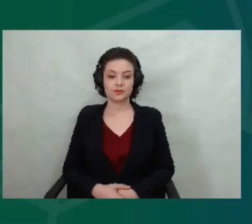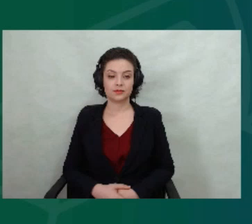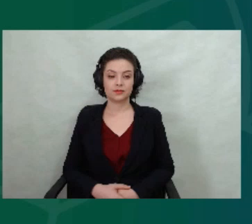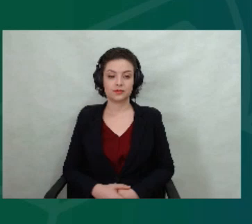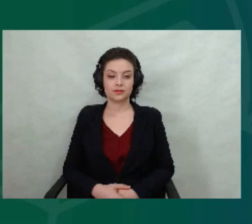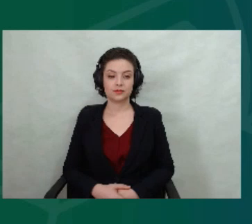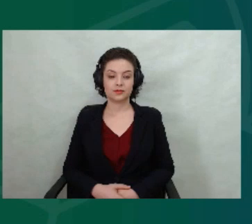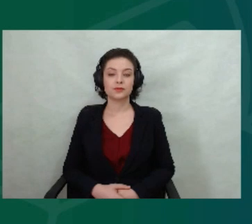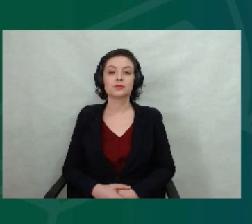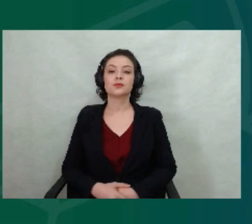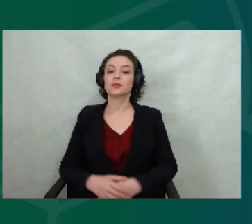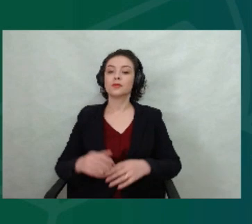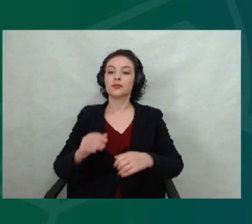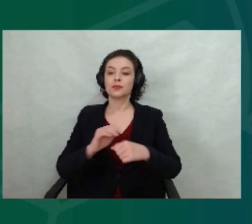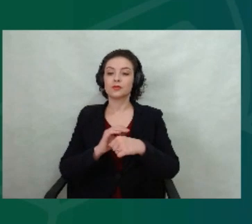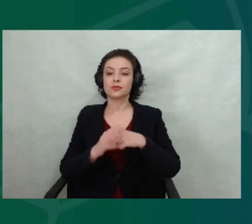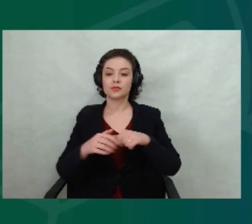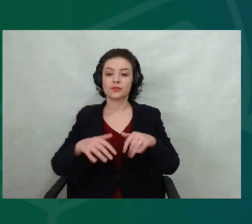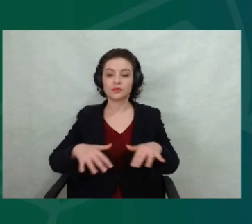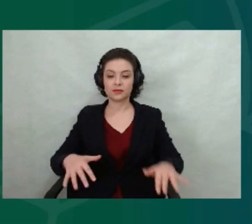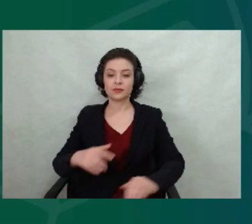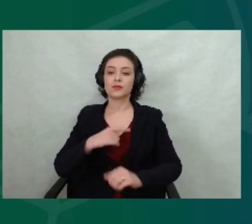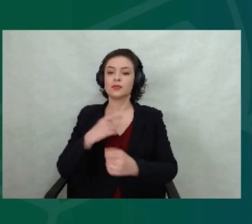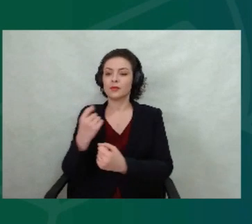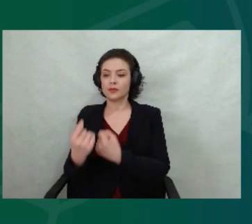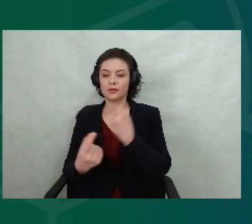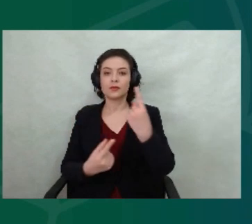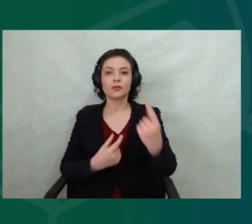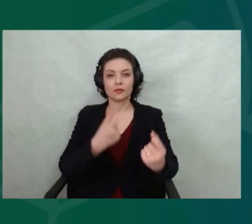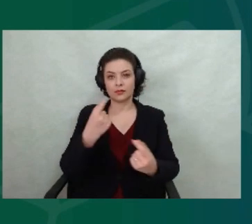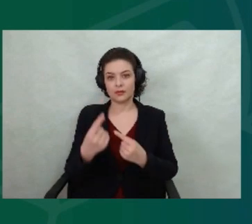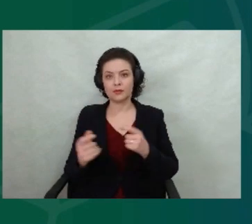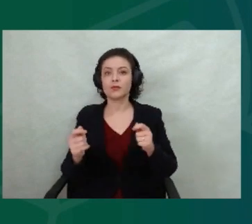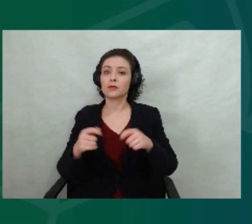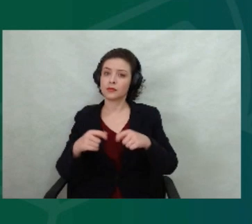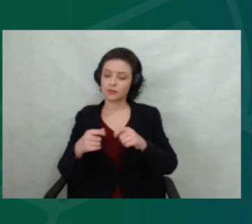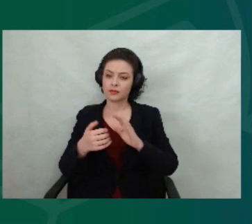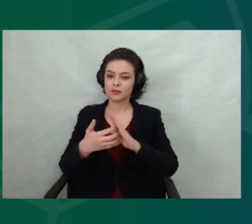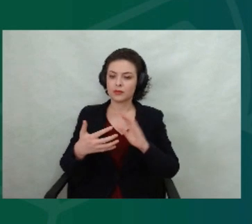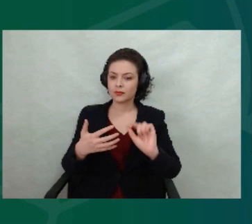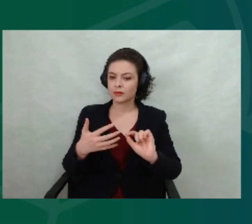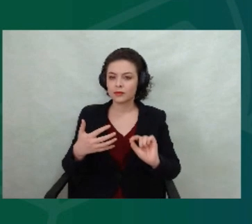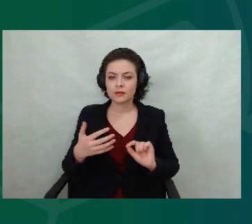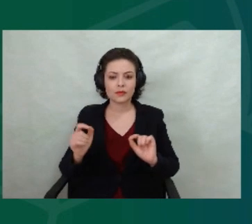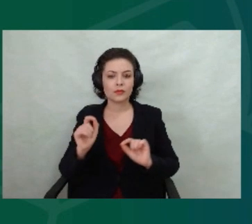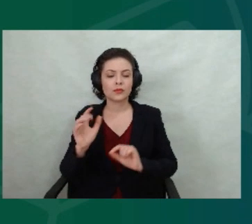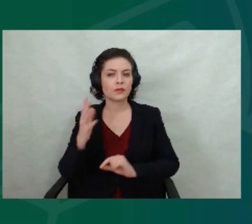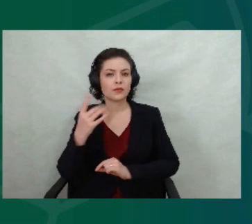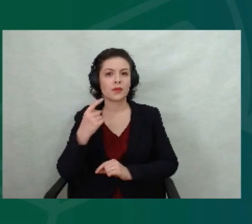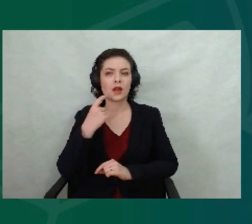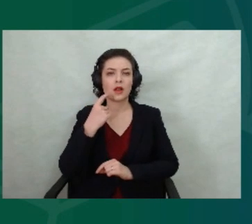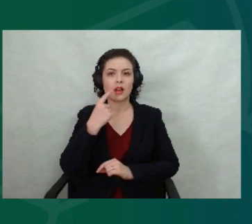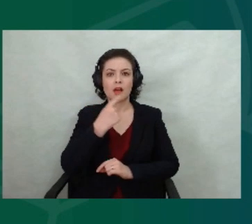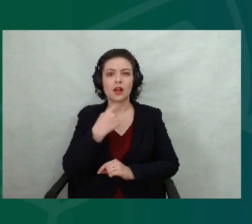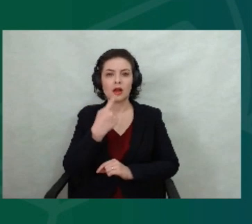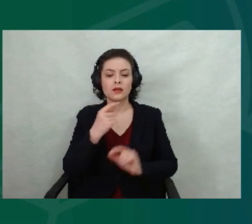Na pandemia, nós tivemos algumas condições, características, manifestações bucais associadas a